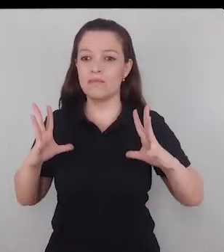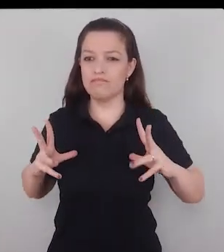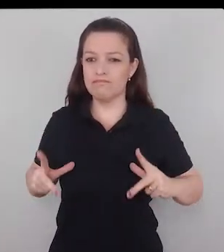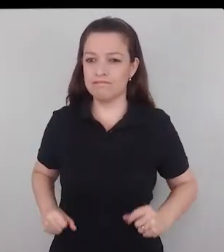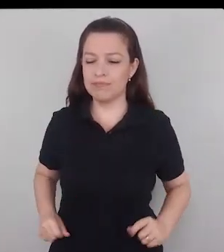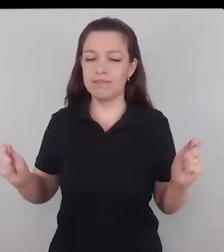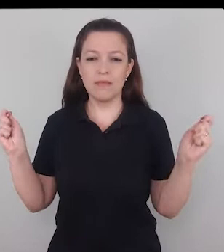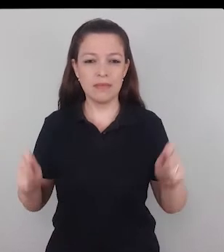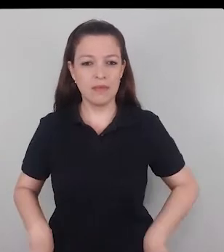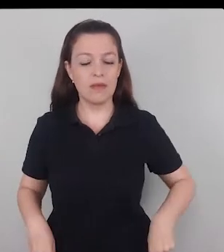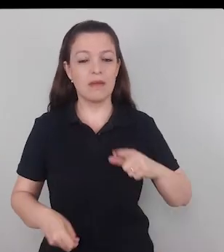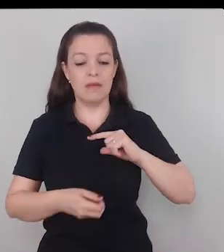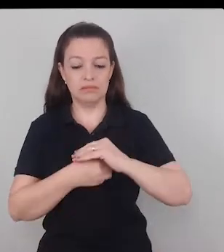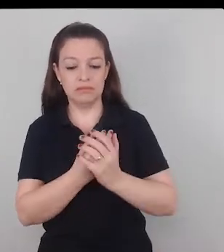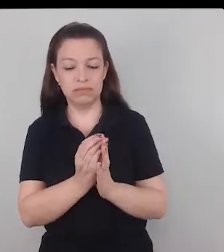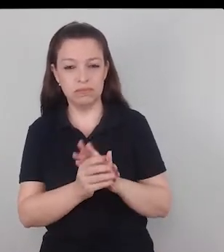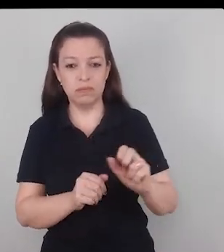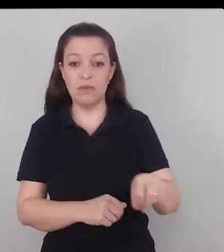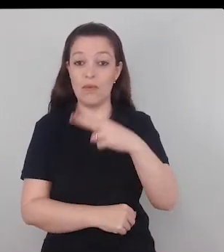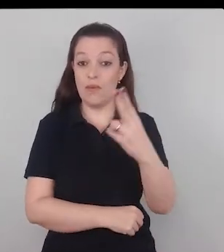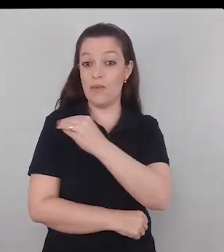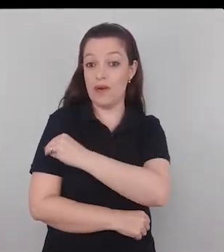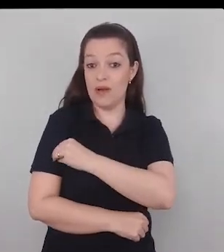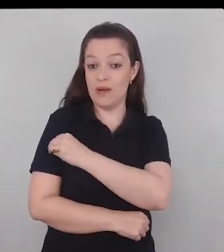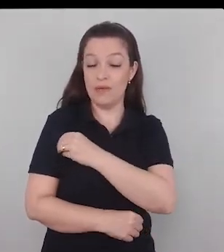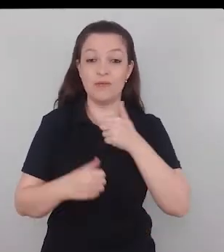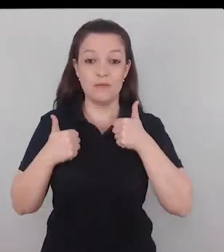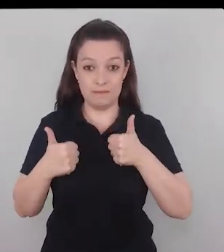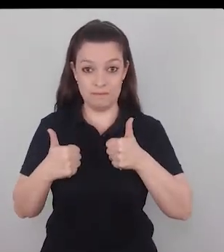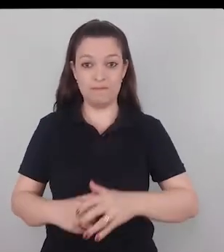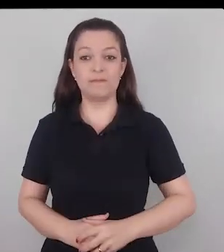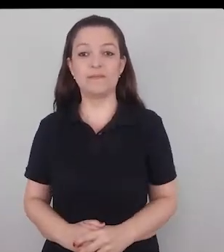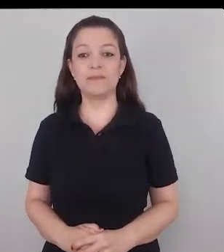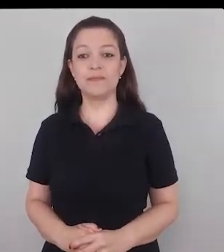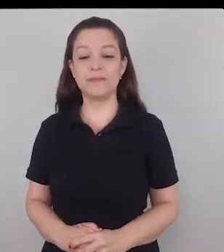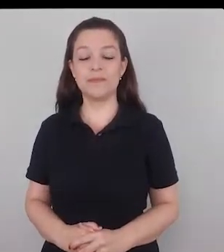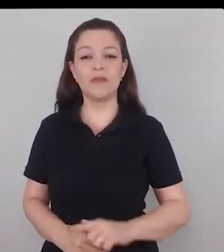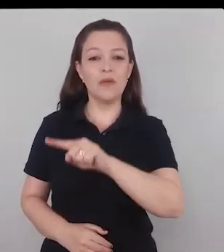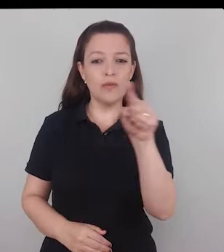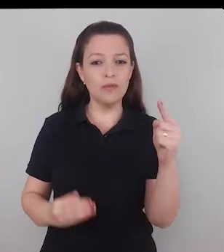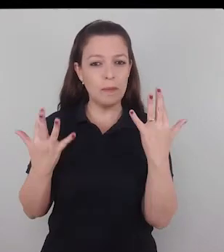né? Lavando ou passando álcool. Vocês já lavaram as mãos?